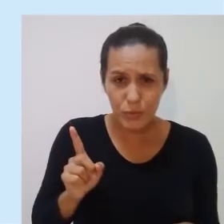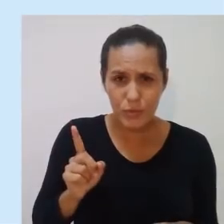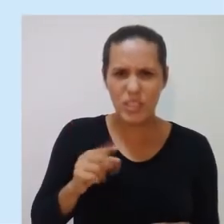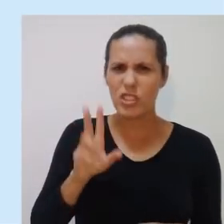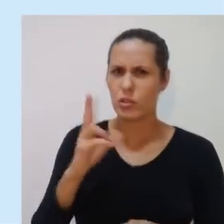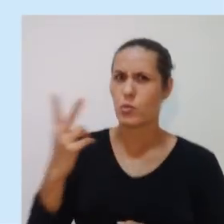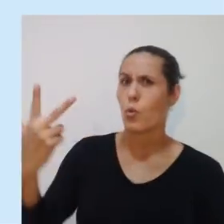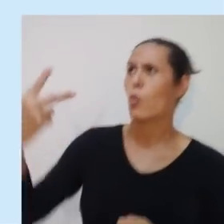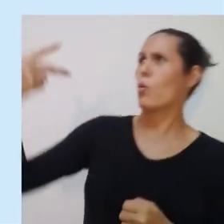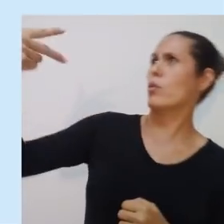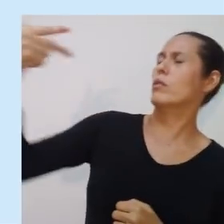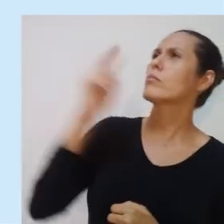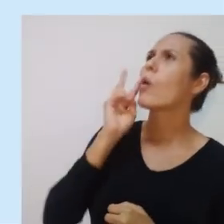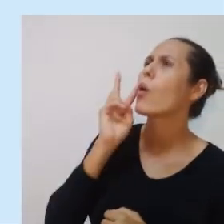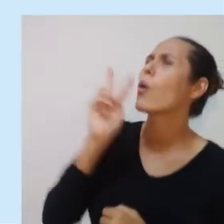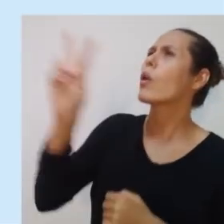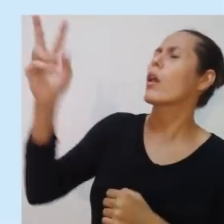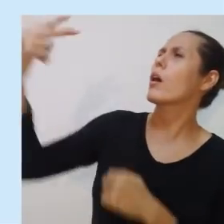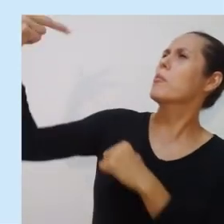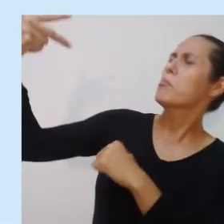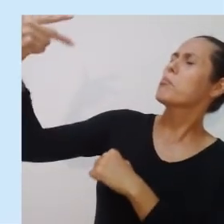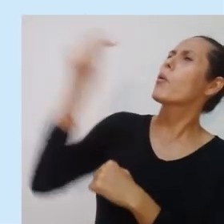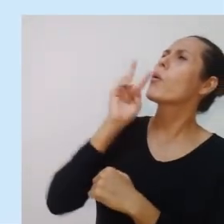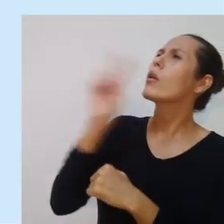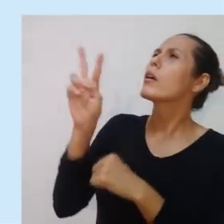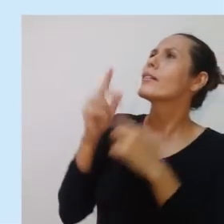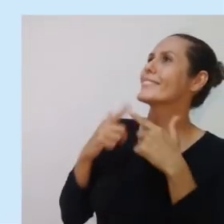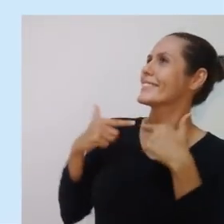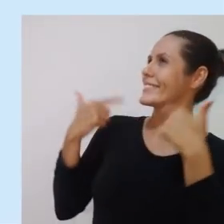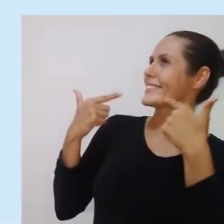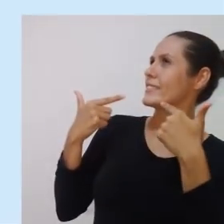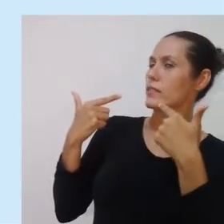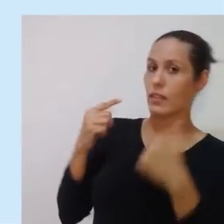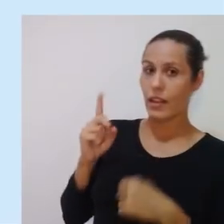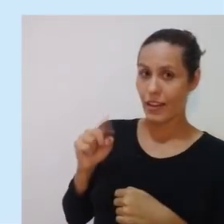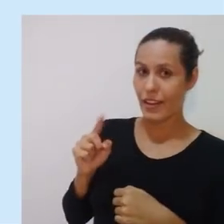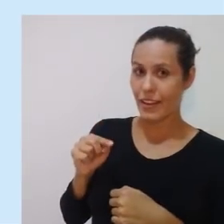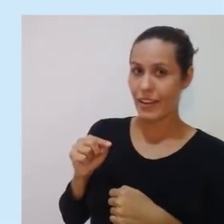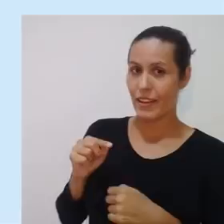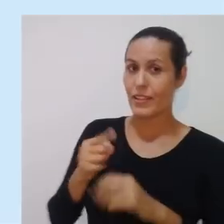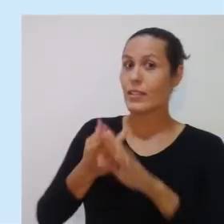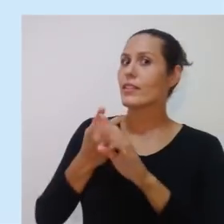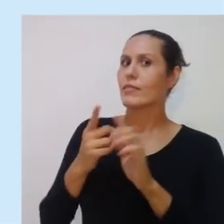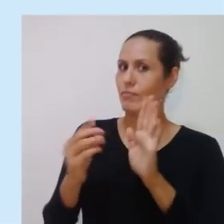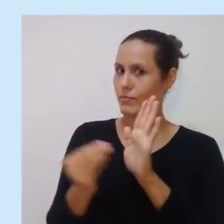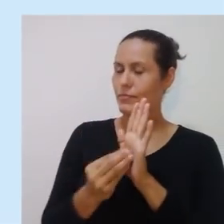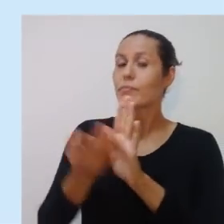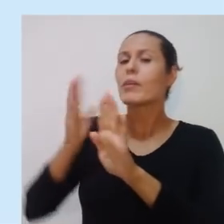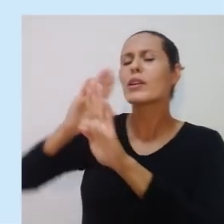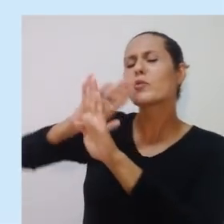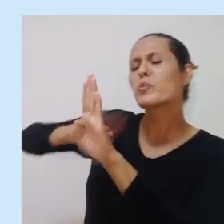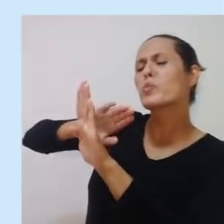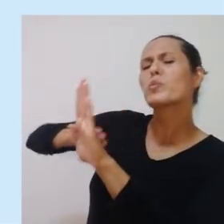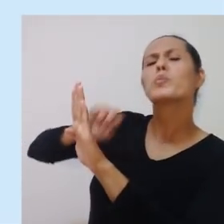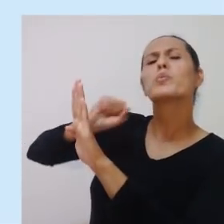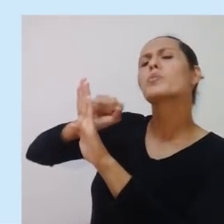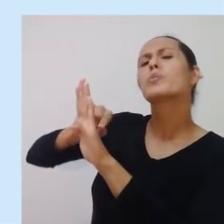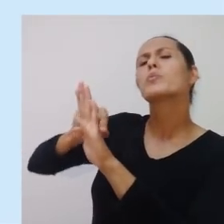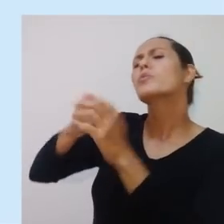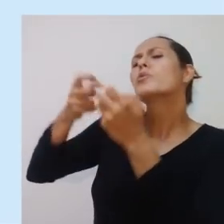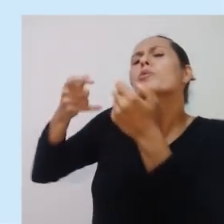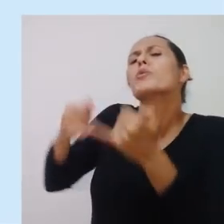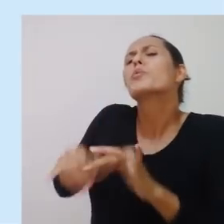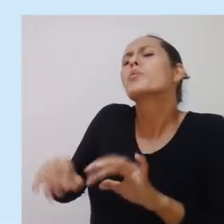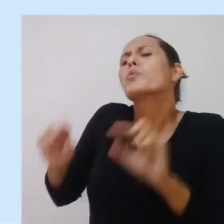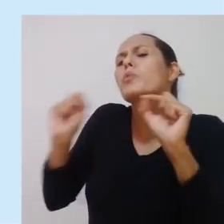fazer? Será que é isso? Isso está explícito, mas no implícito, no subentendido, o que